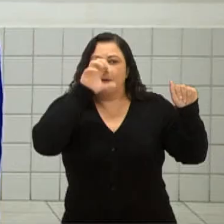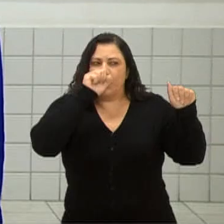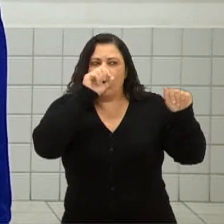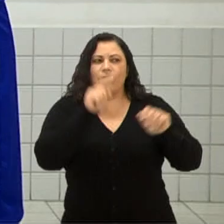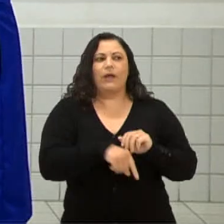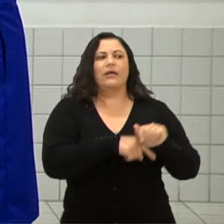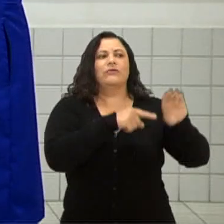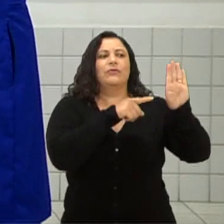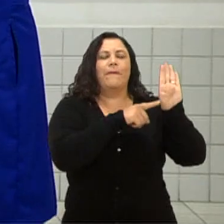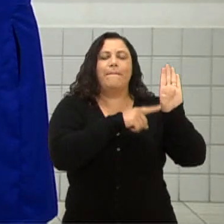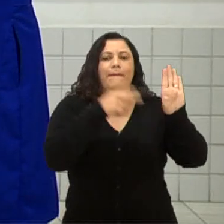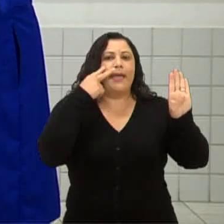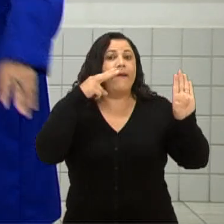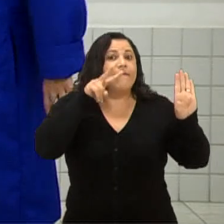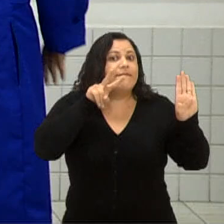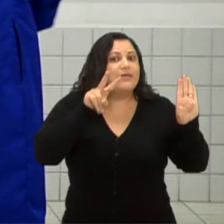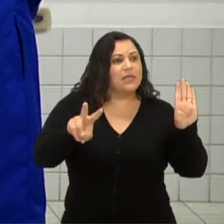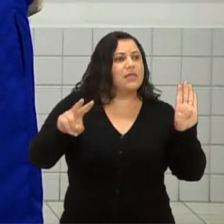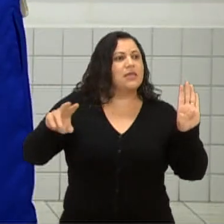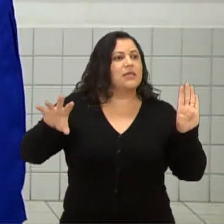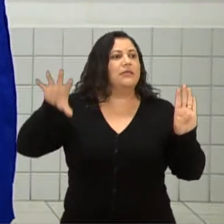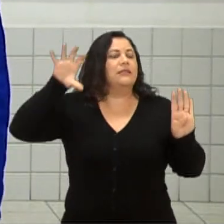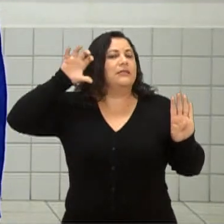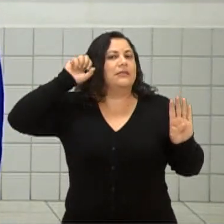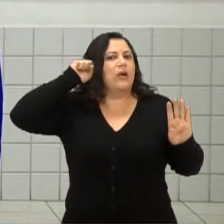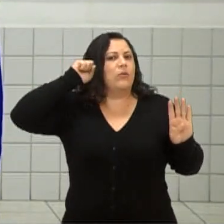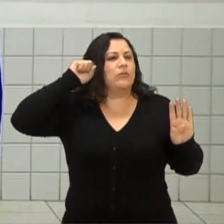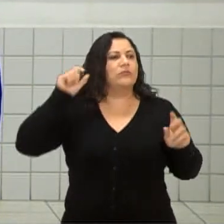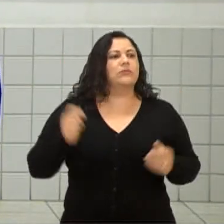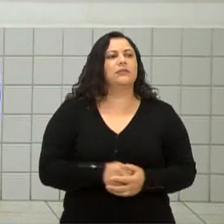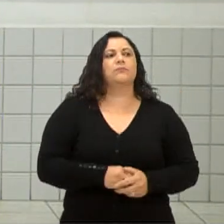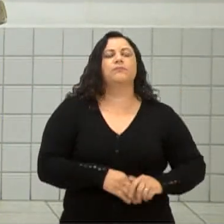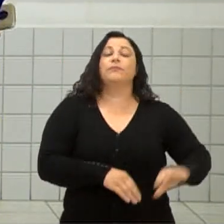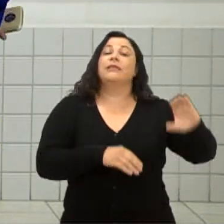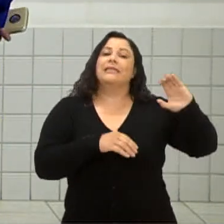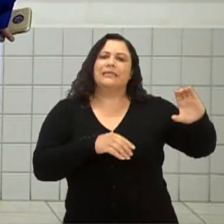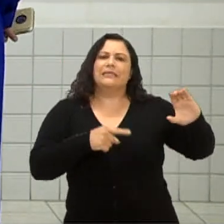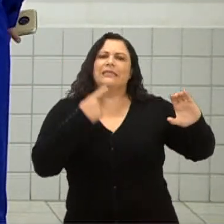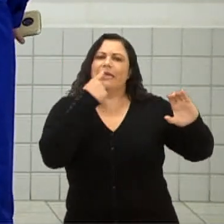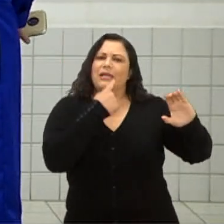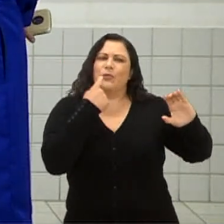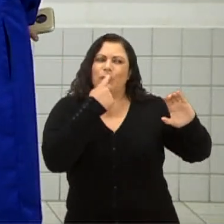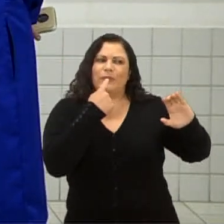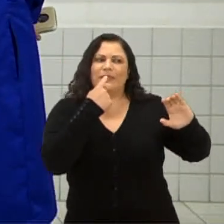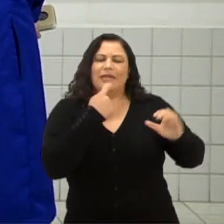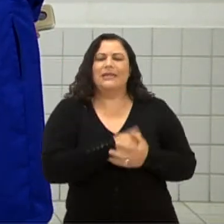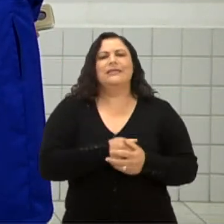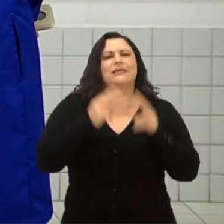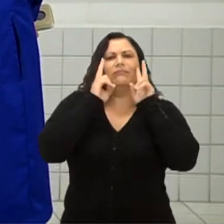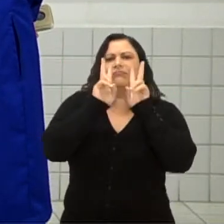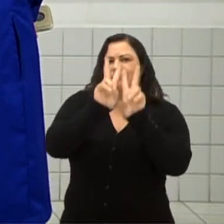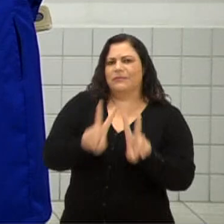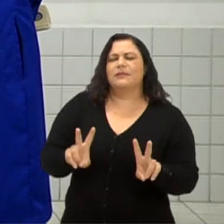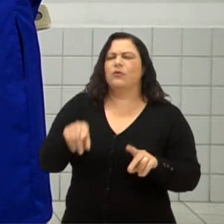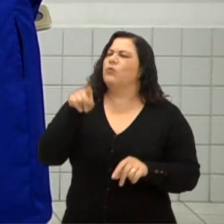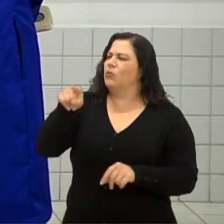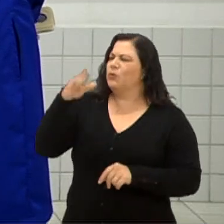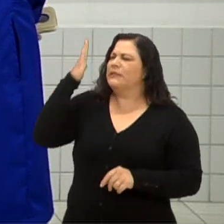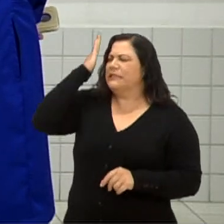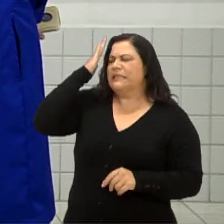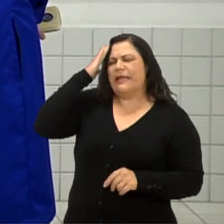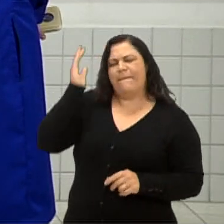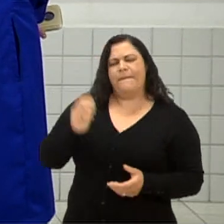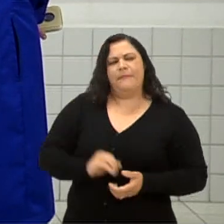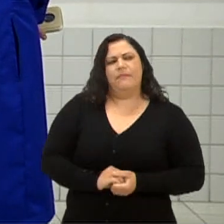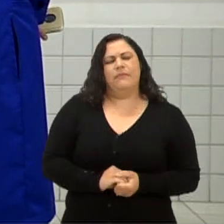visão. E aí, será que eles vão acertar? Com certeza. Você sabia, Fran, que esse exercício trabalha os outros sentidos que eu já trabalhei